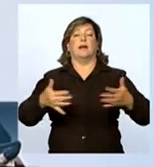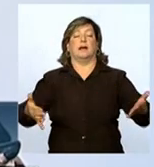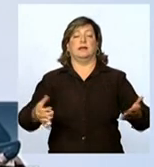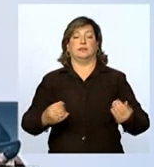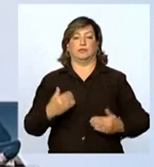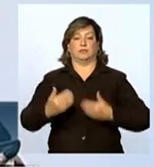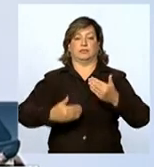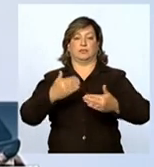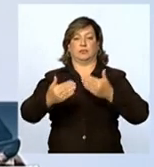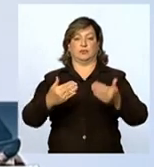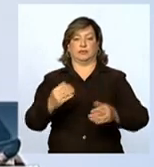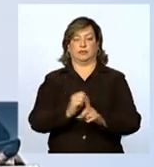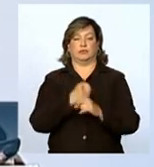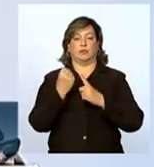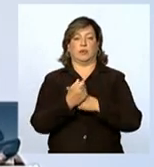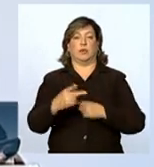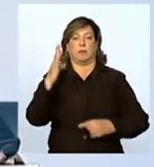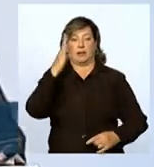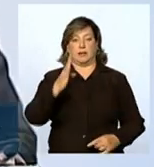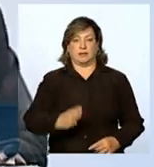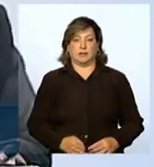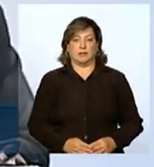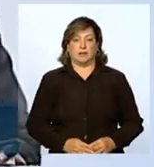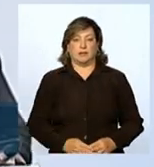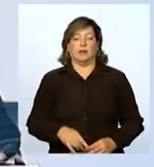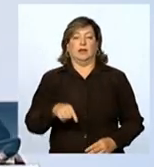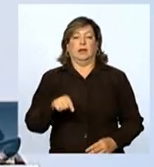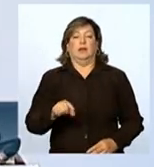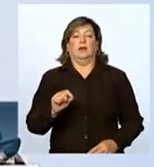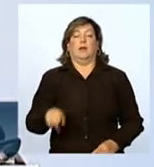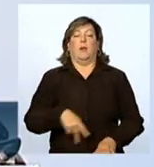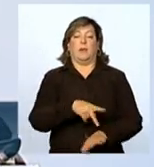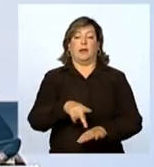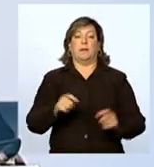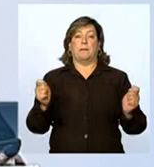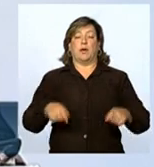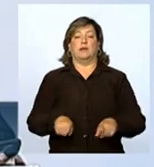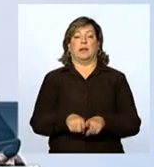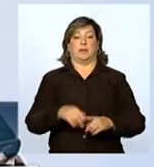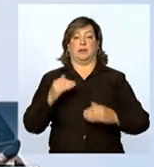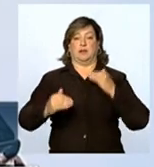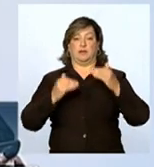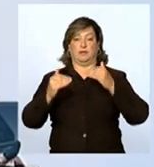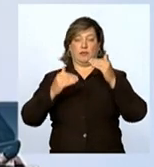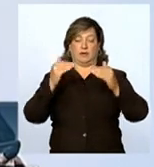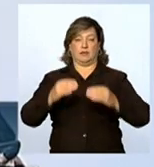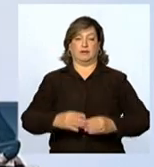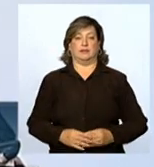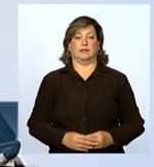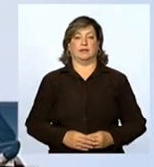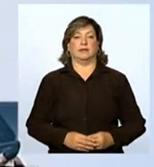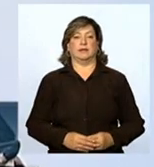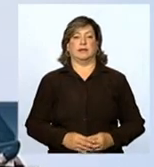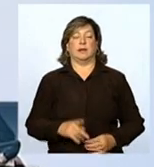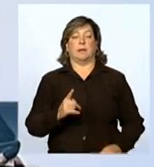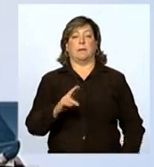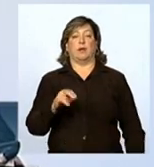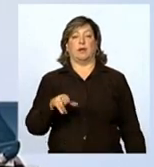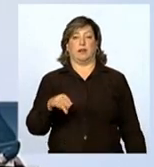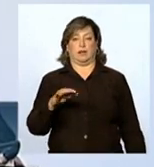no nosso país. E é a porta também para que o país possa se desenvolver. O